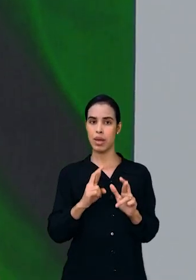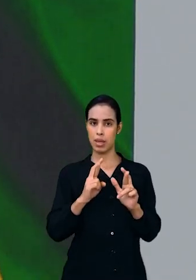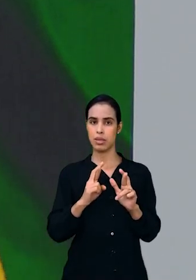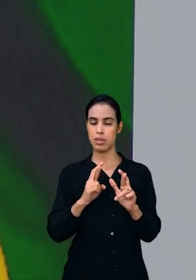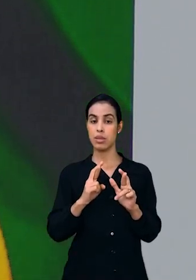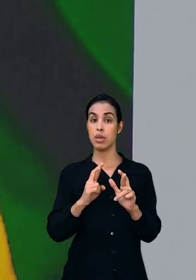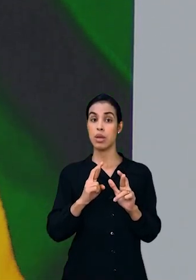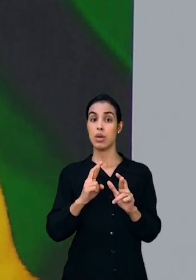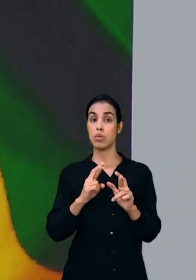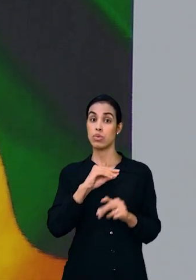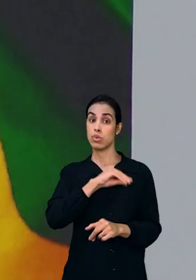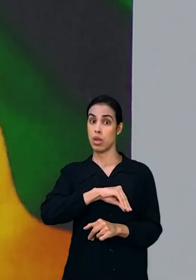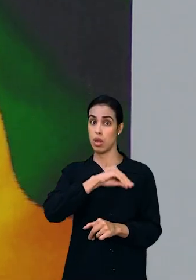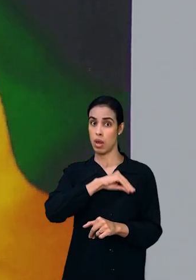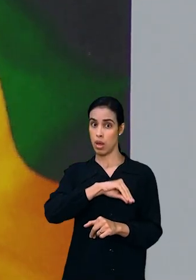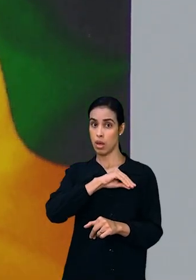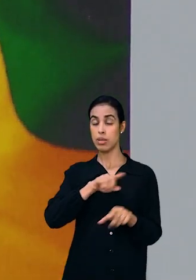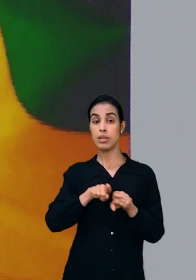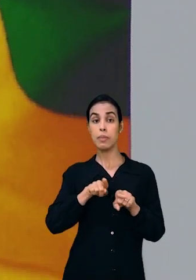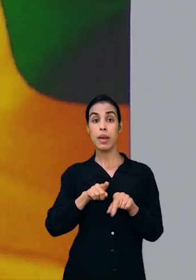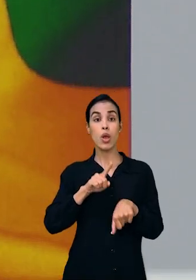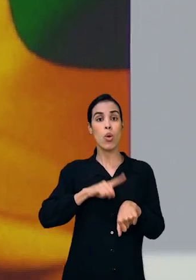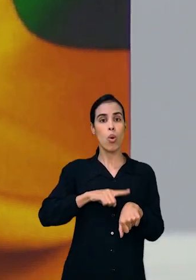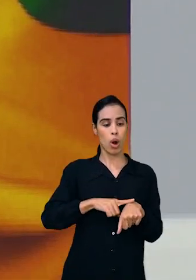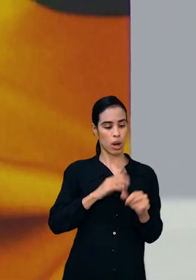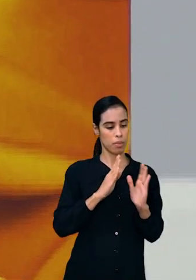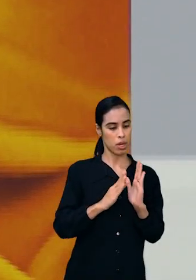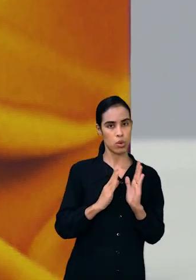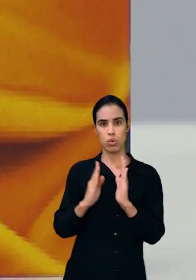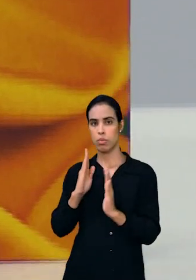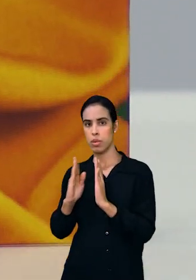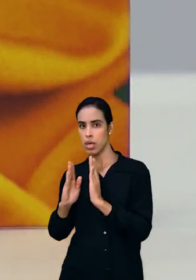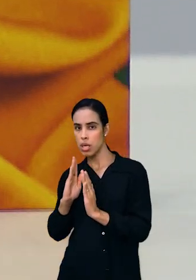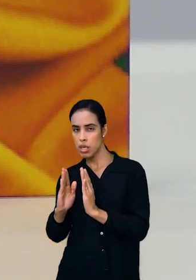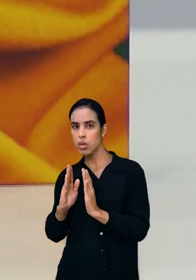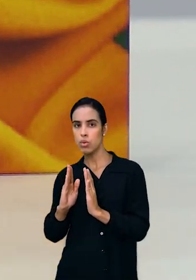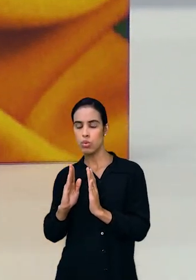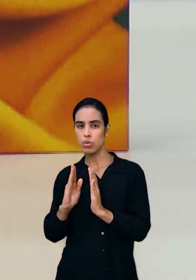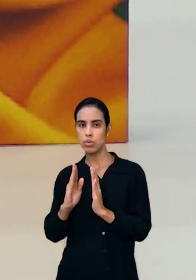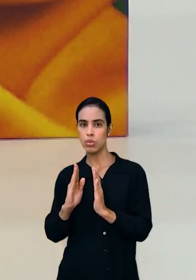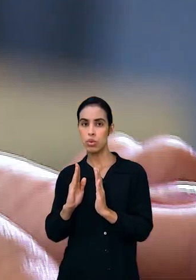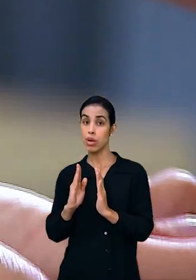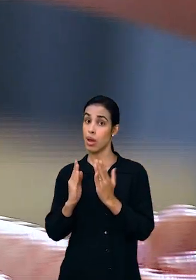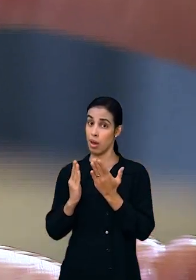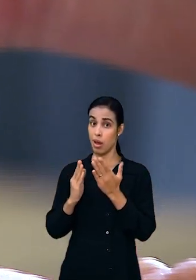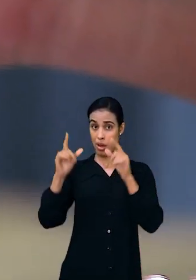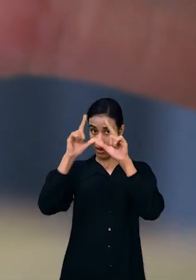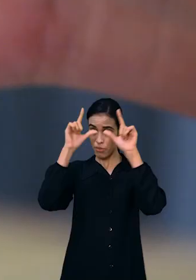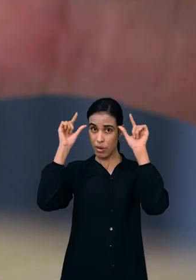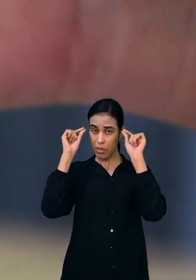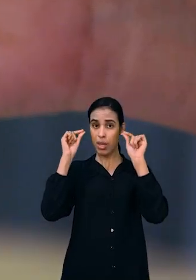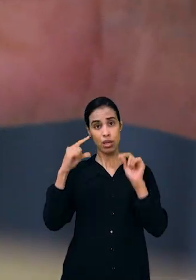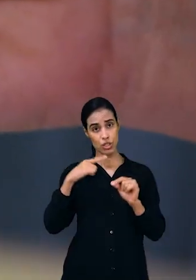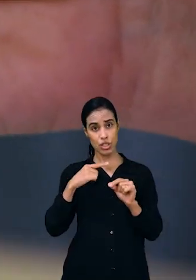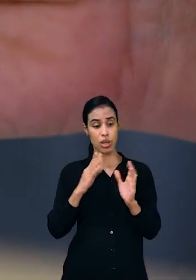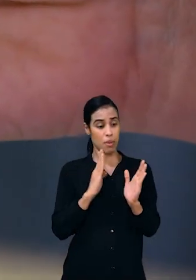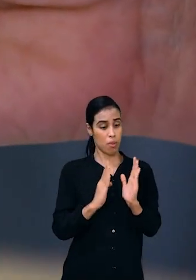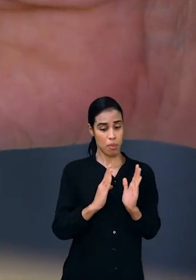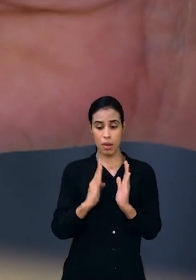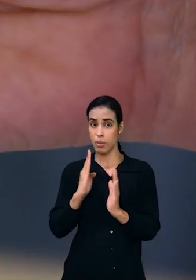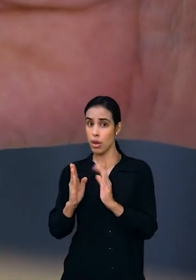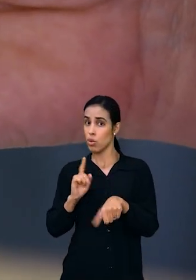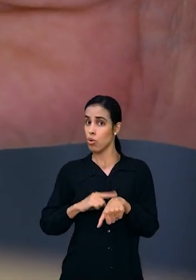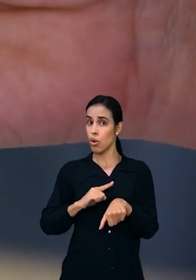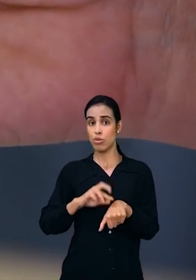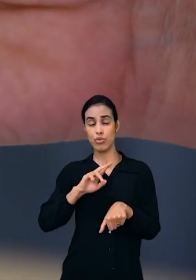desde que respeitados o teto remuneratório e a compatibilidade de horários, exigências que, no caso da enfermeira,